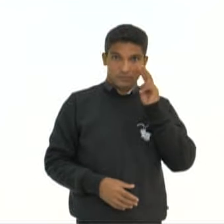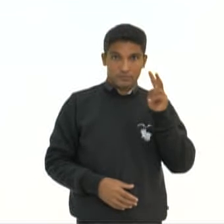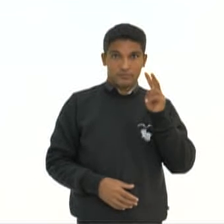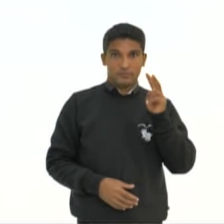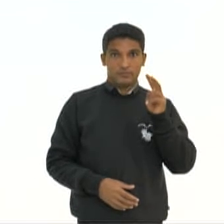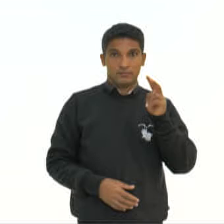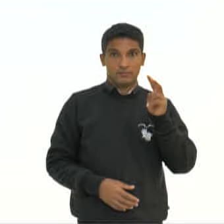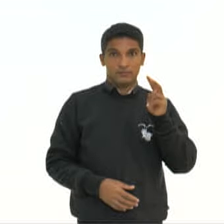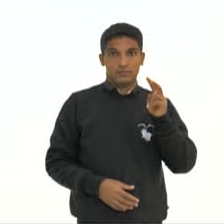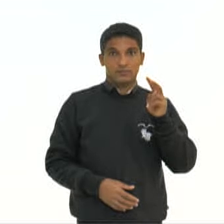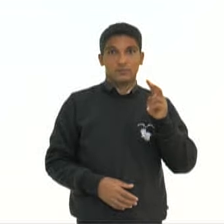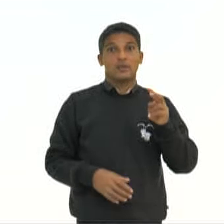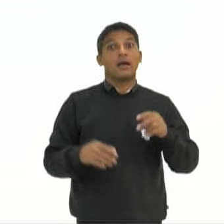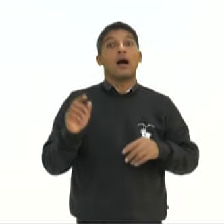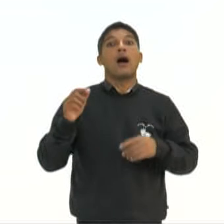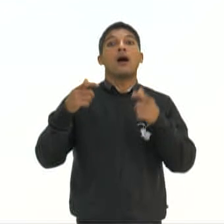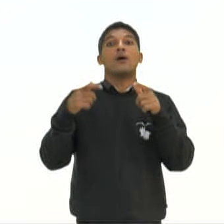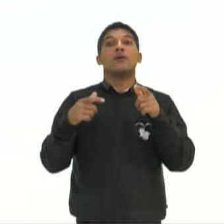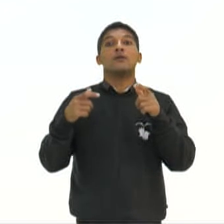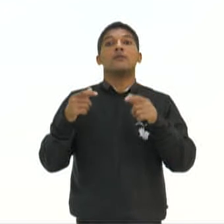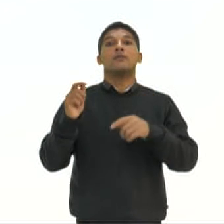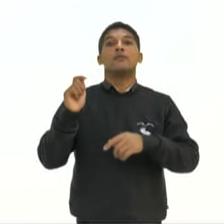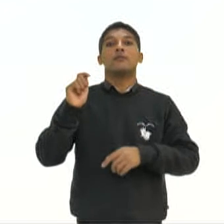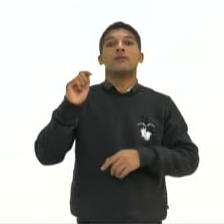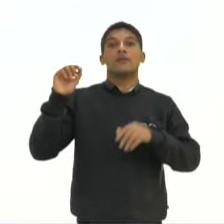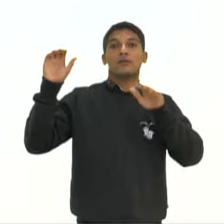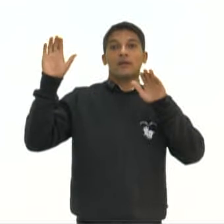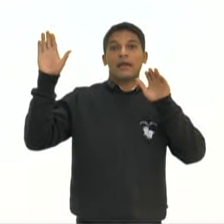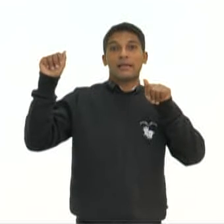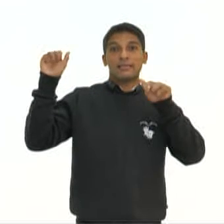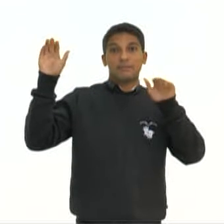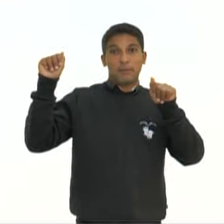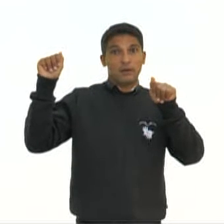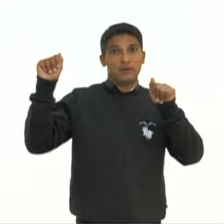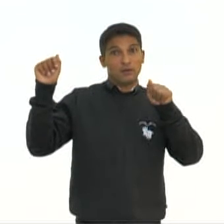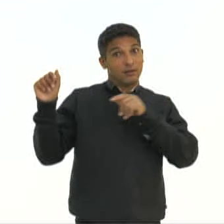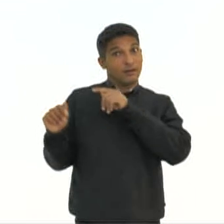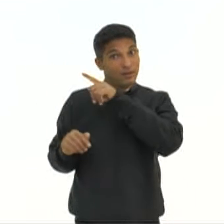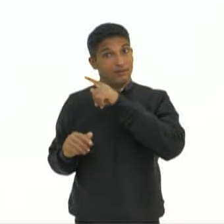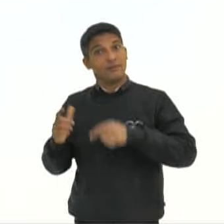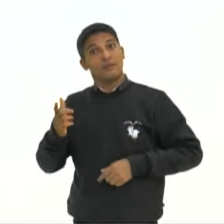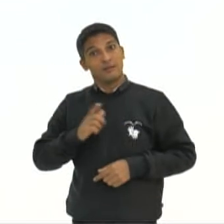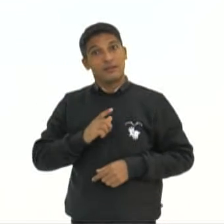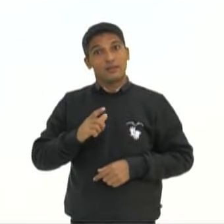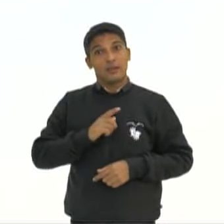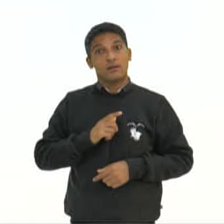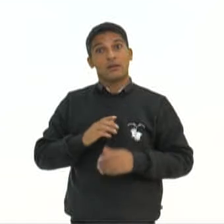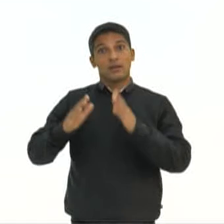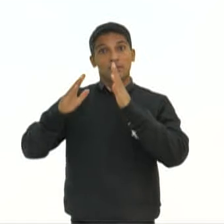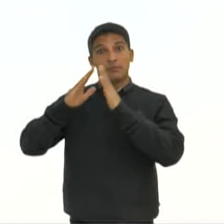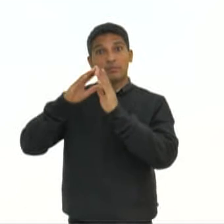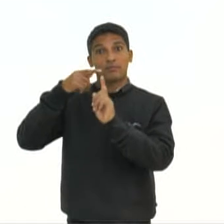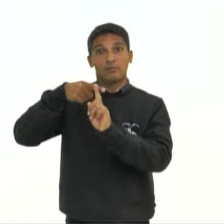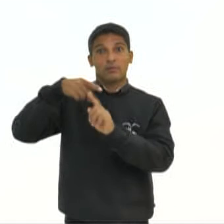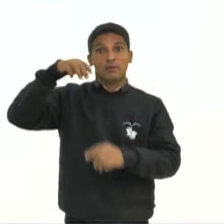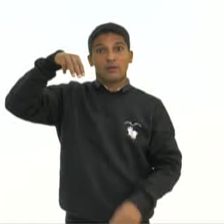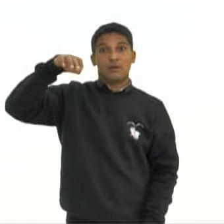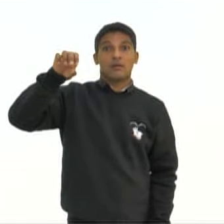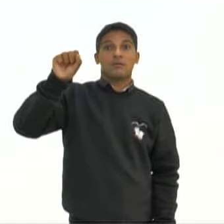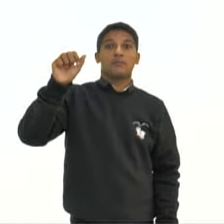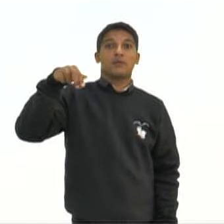locais, onde na Espanha existe uma mesquita catedral, ou seja, nós vamos ter